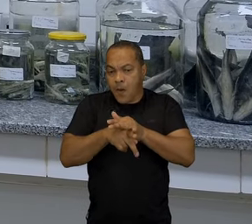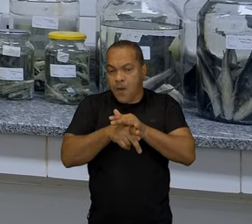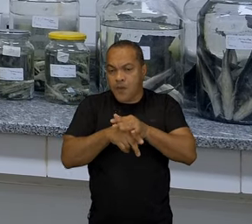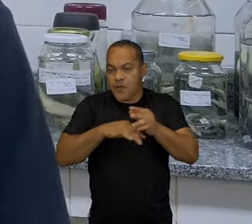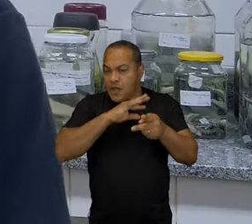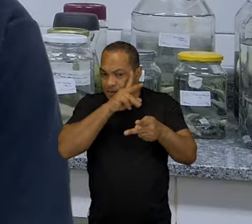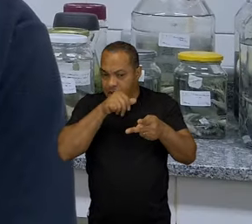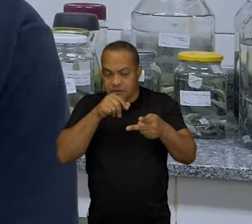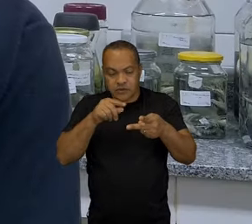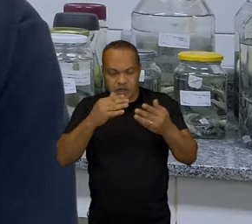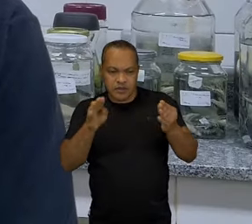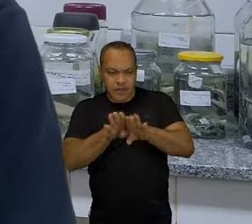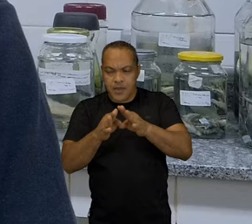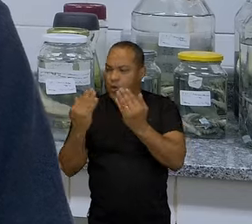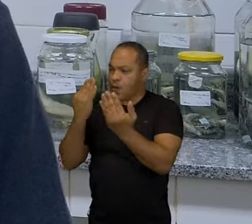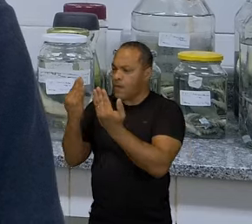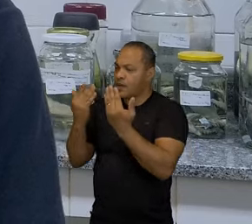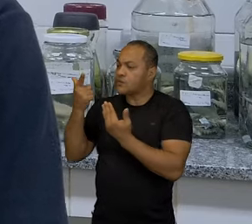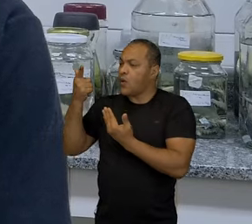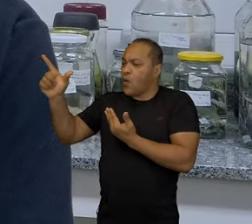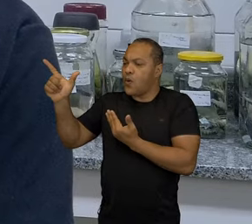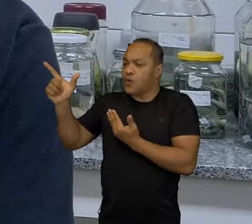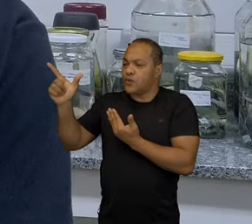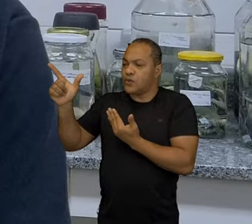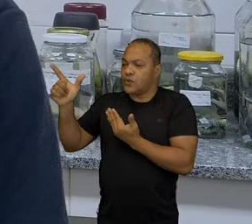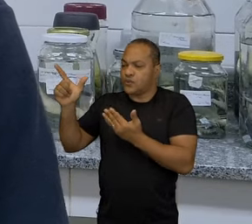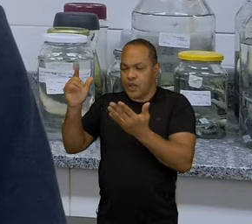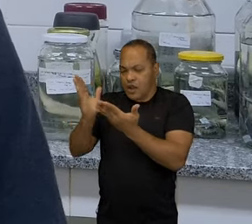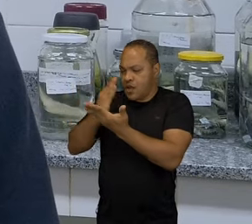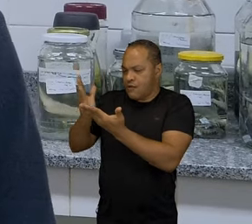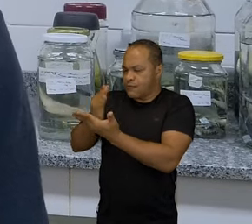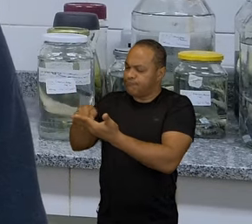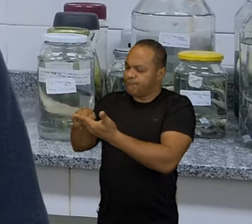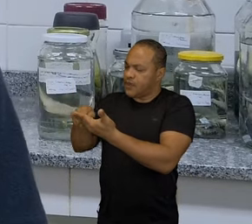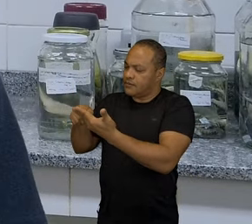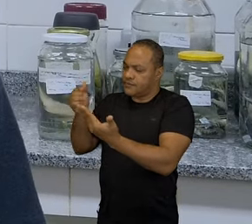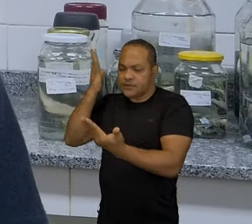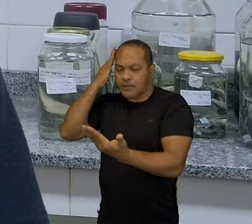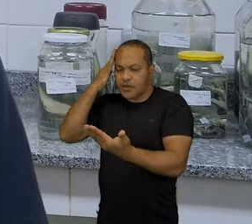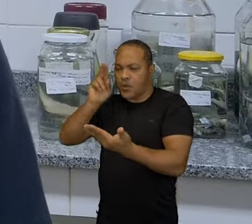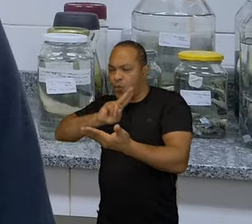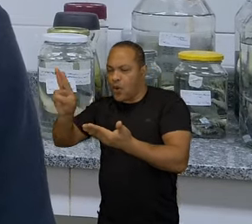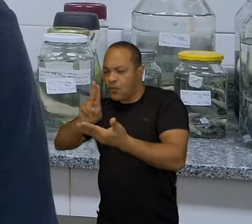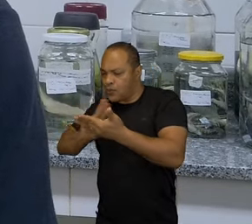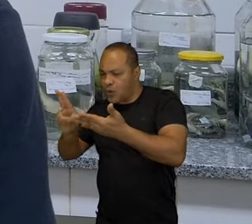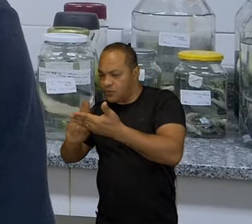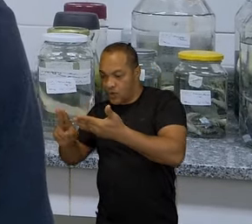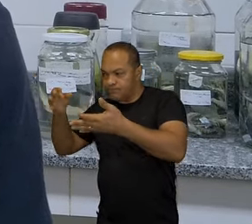daqueles animais e comparar esses dados com a literatura científica, artigos ou livros,